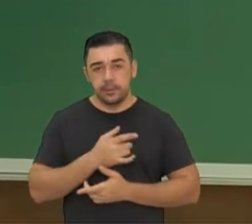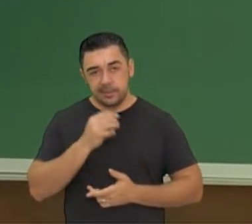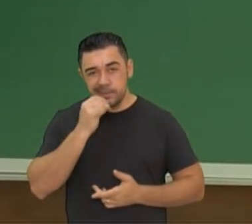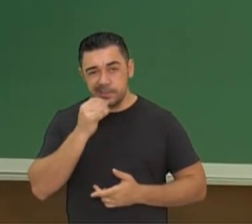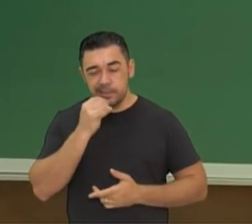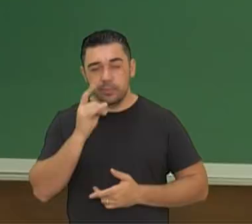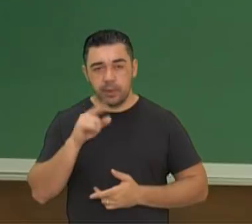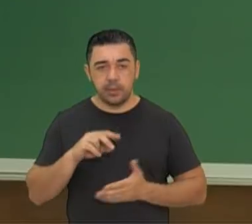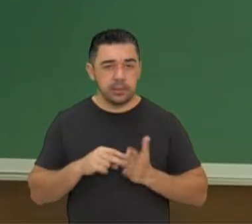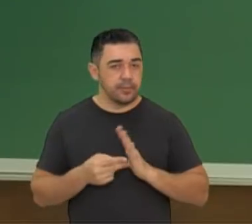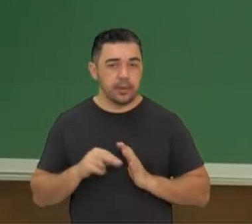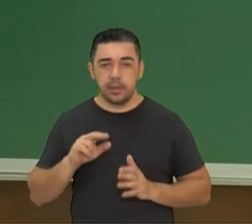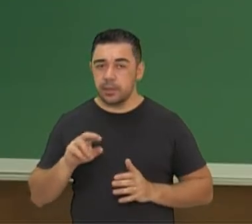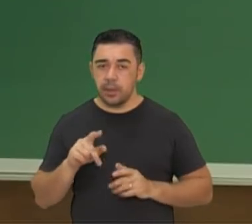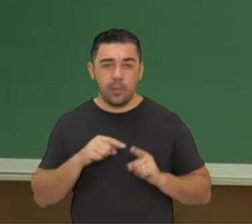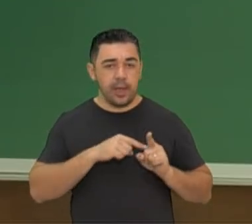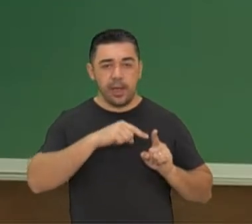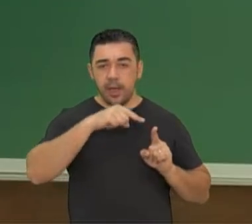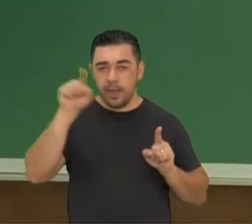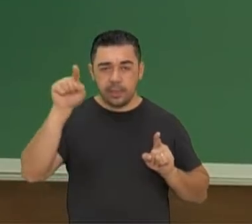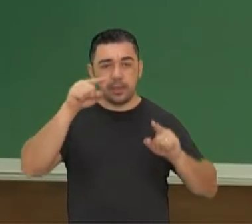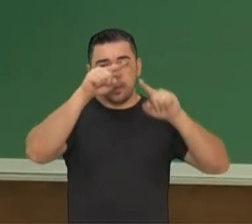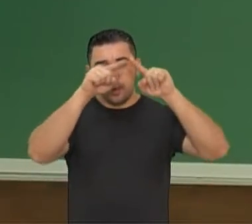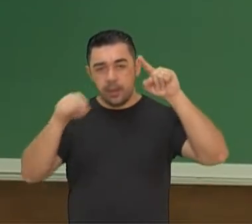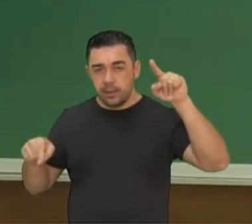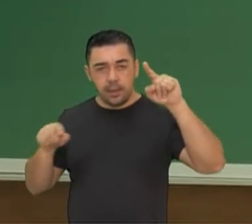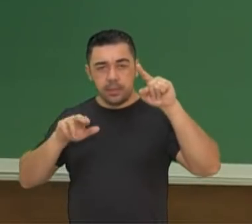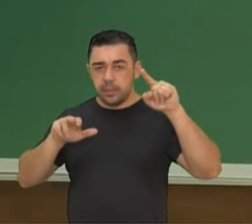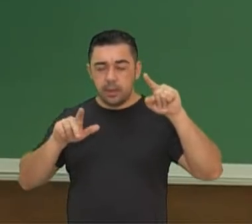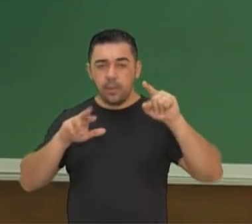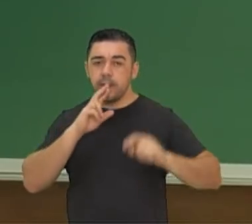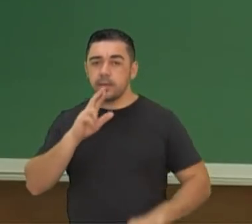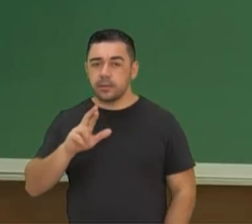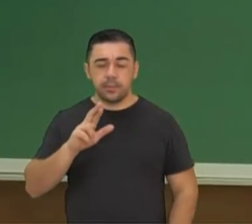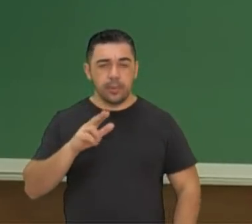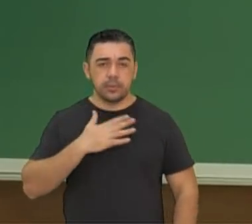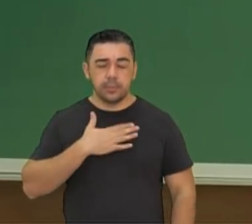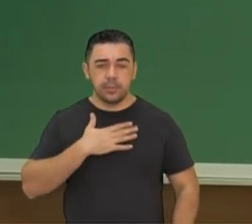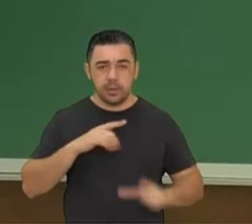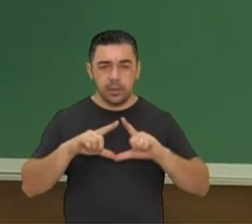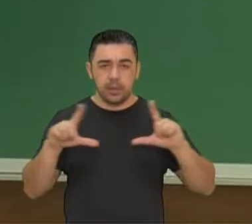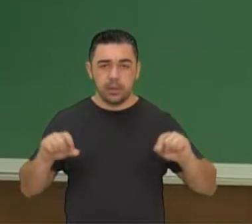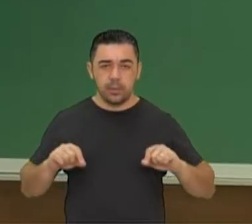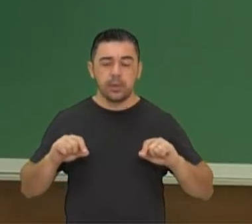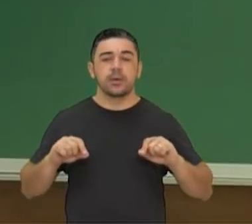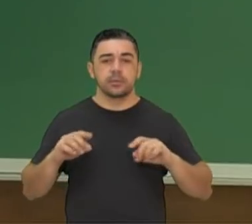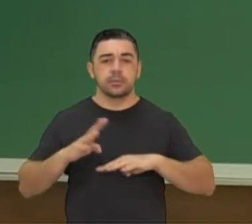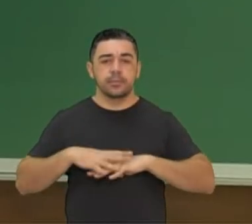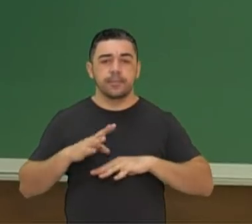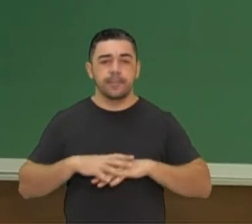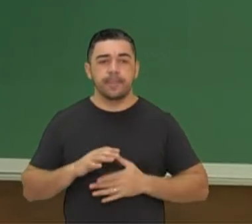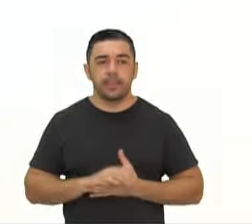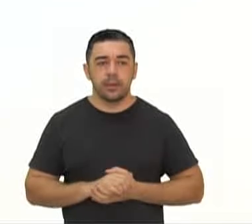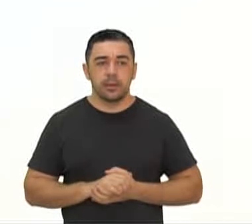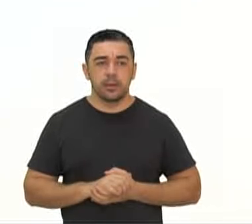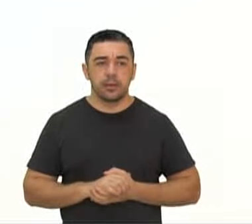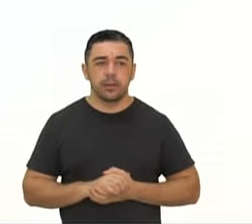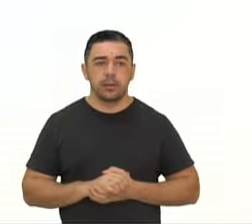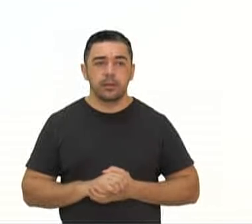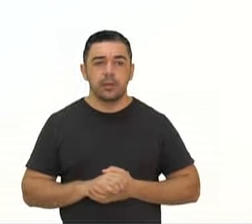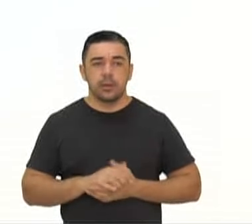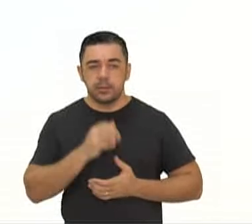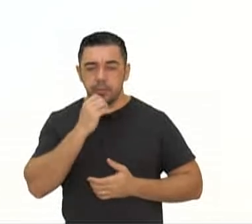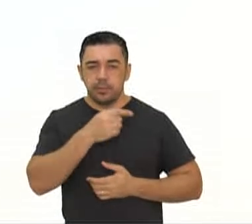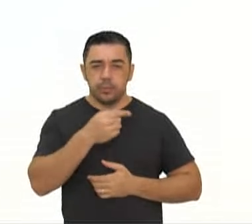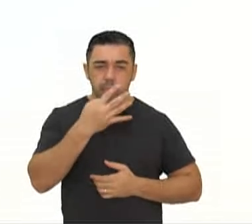significa o quê? Que ele não é solução para a minha equação. Tá? Ali as observações, ó. Os pontos menos 4 e 1, 4 e 4, que está